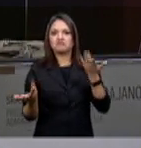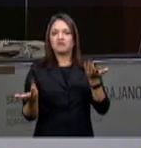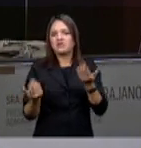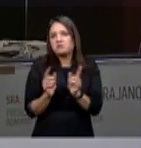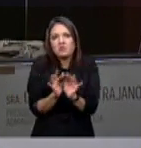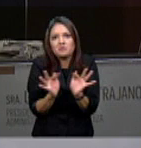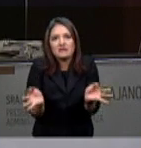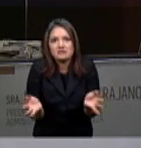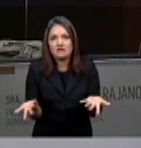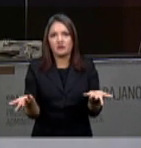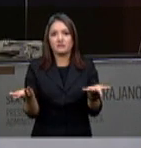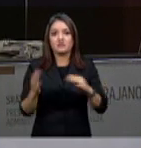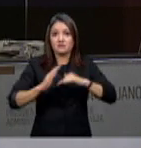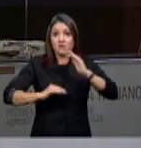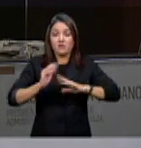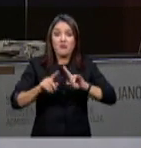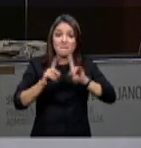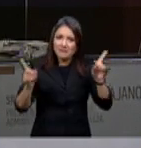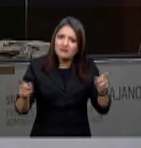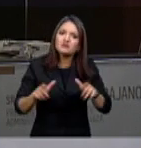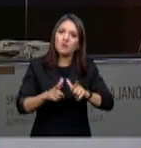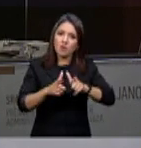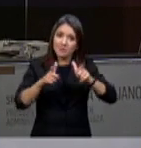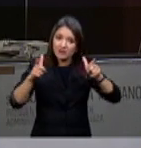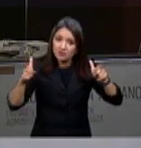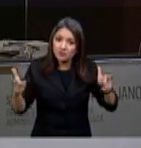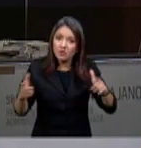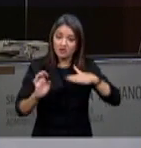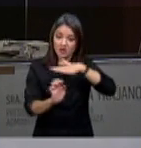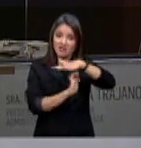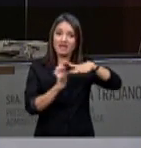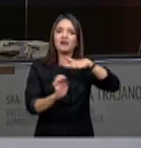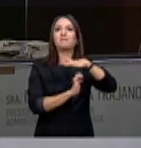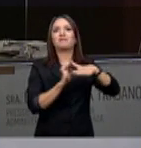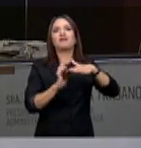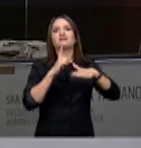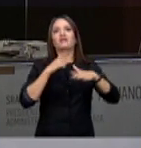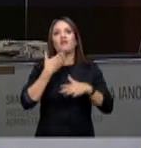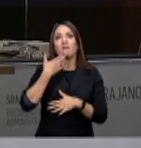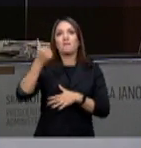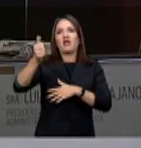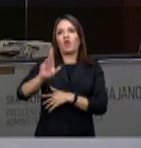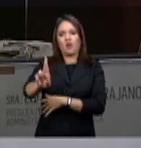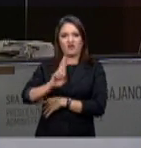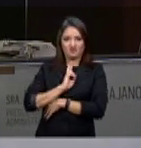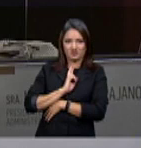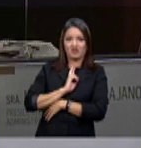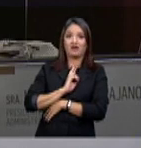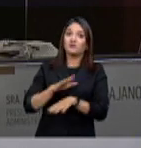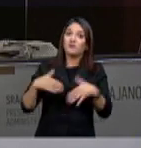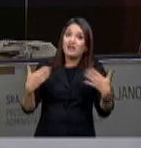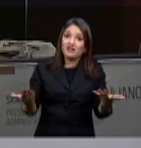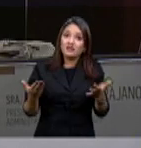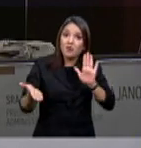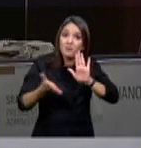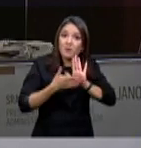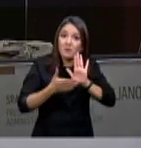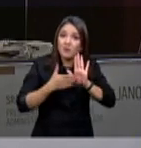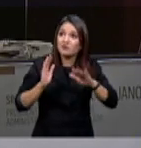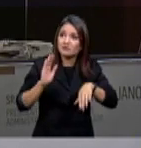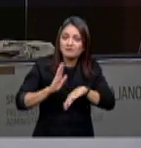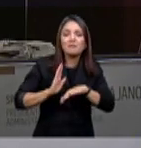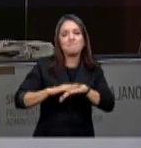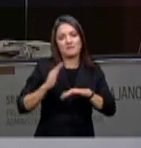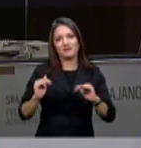o que aconteceram então assim aumentam muito e EA empresa foi muito melhor muito o propósito nós é muito mais